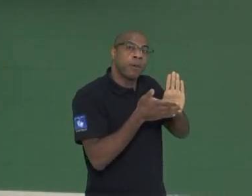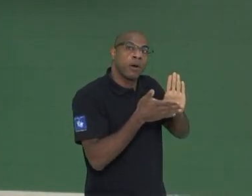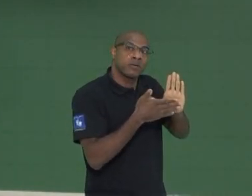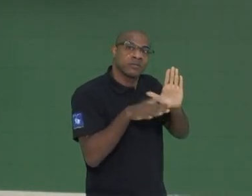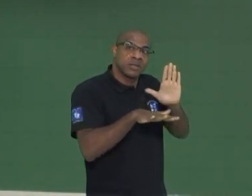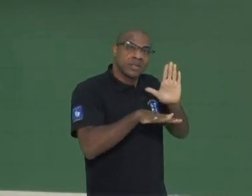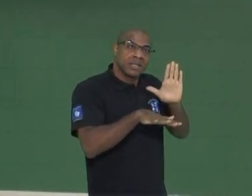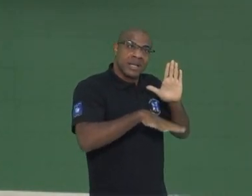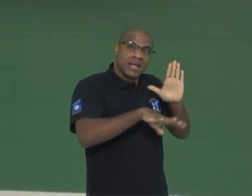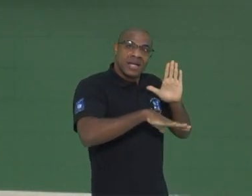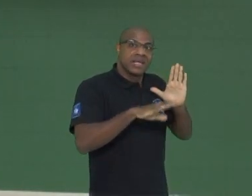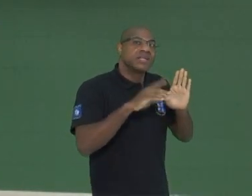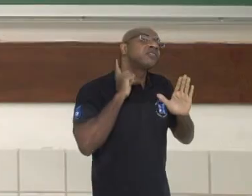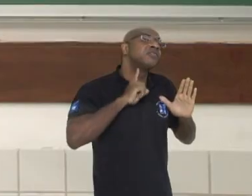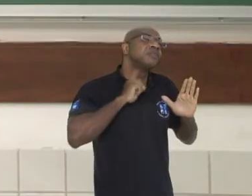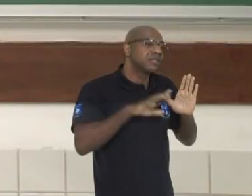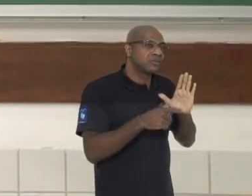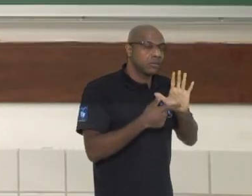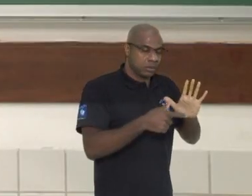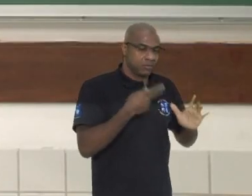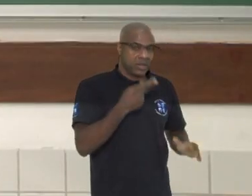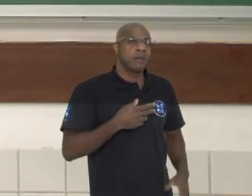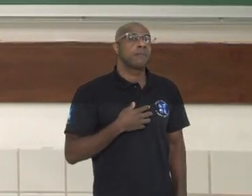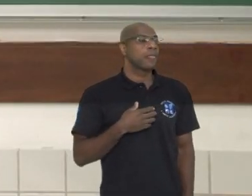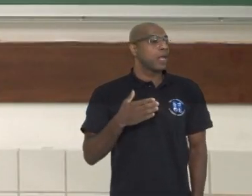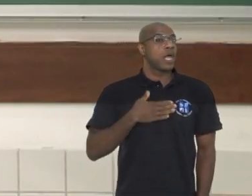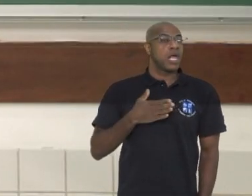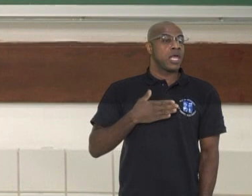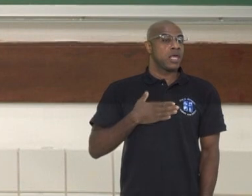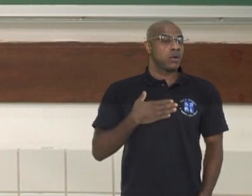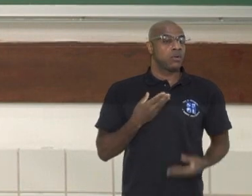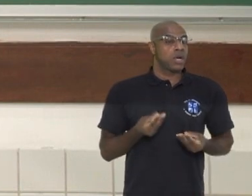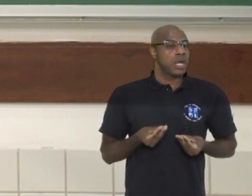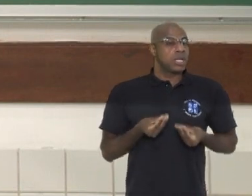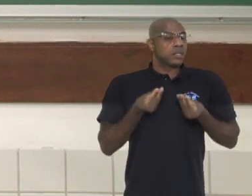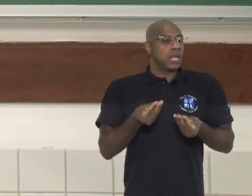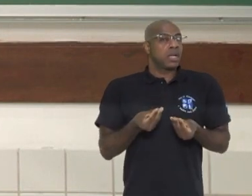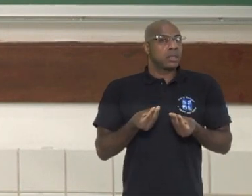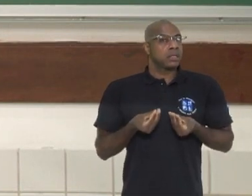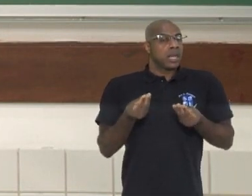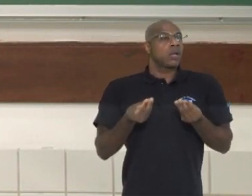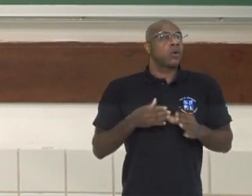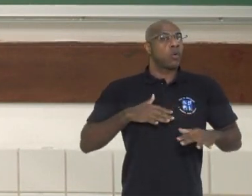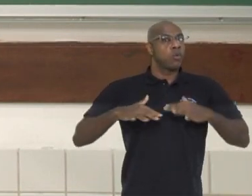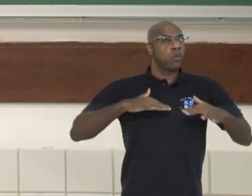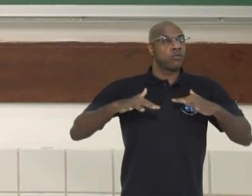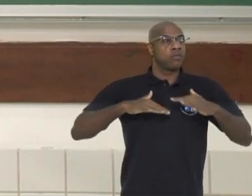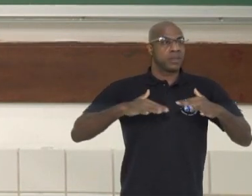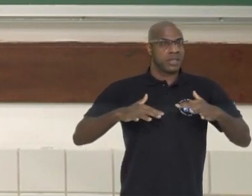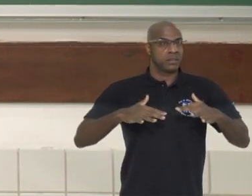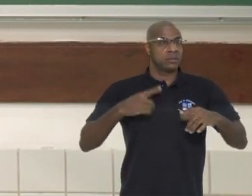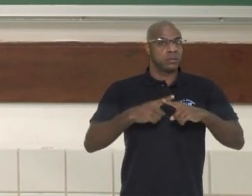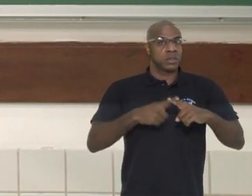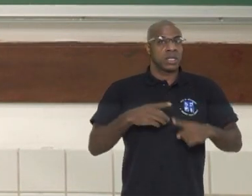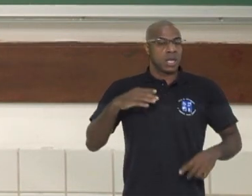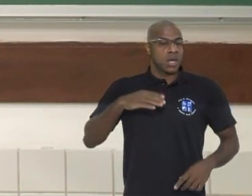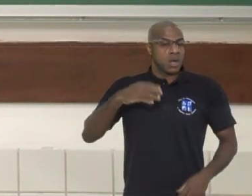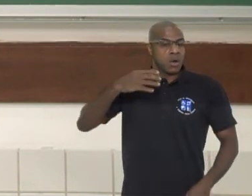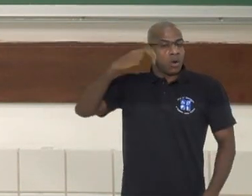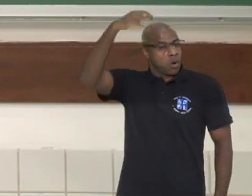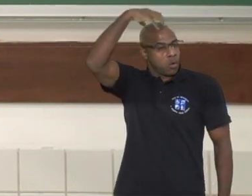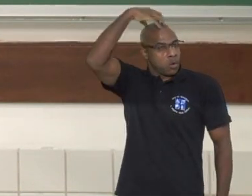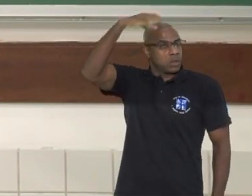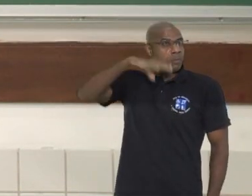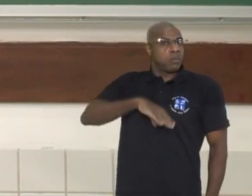Essa proposta qual foi? Olha, eu entrego o movimento, eu entrego que a coroa portuguesa está sendo alvo de um